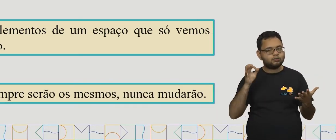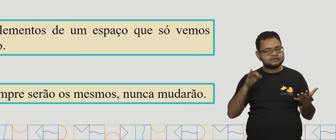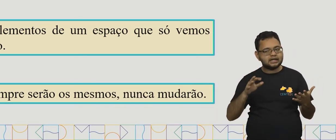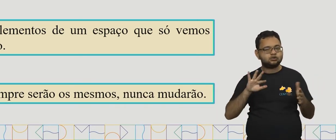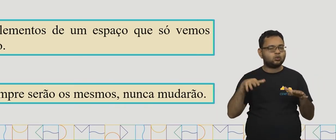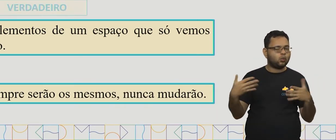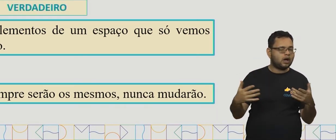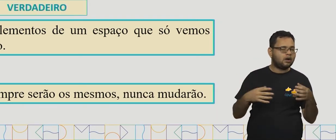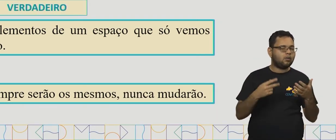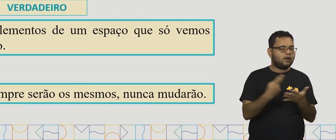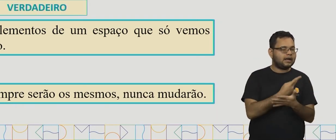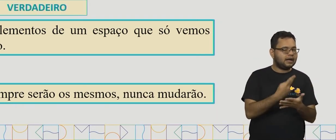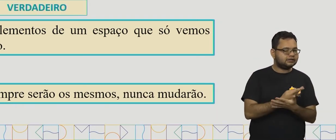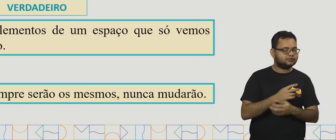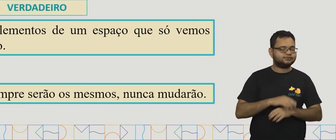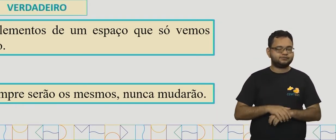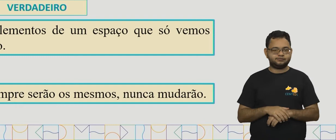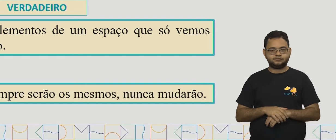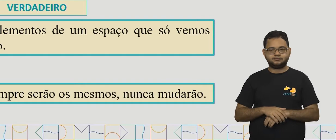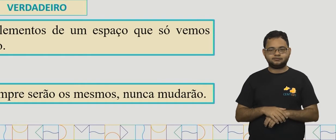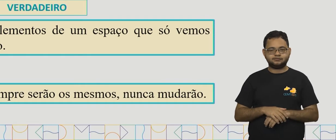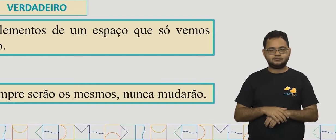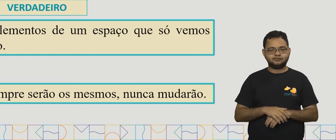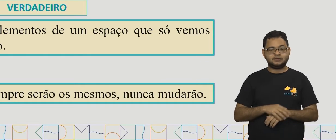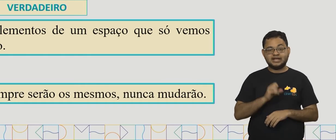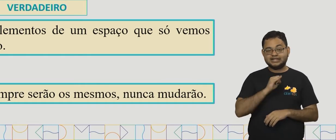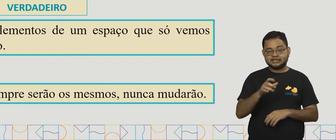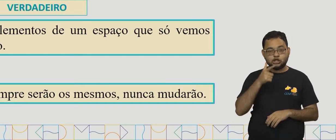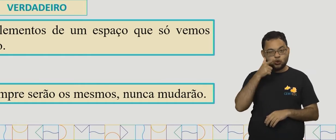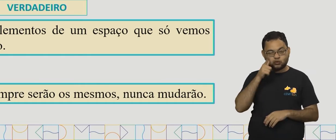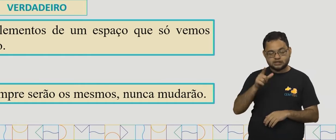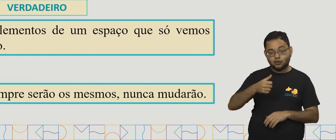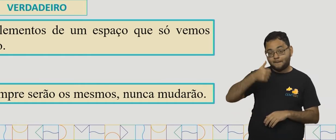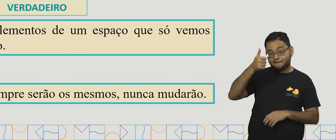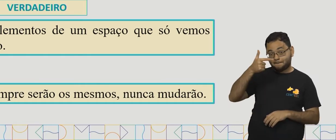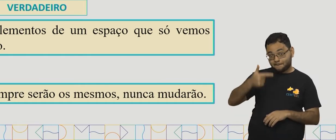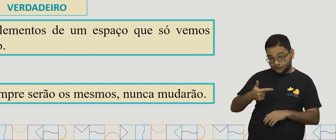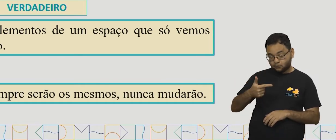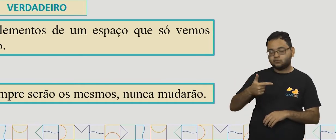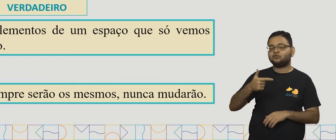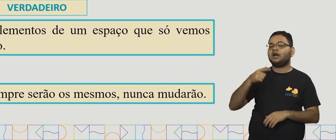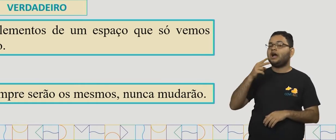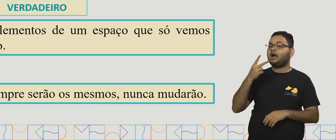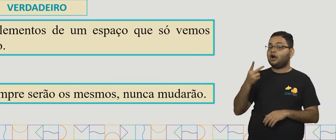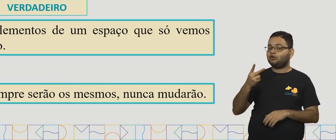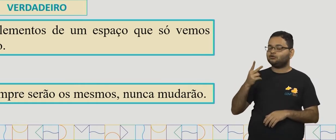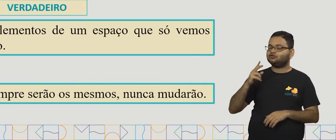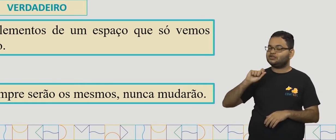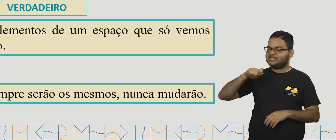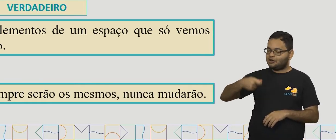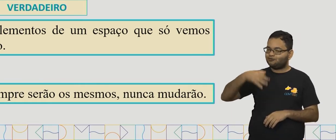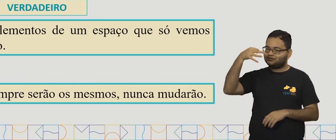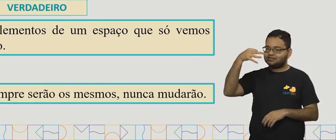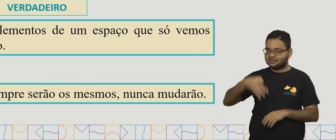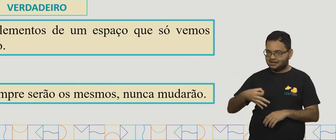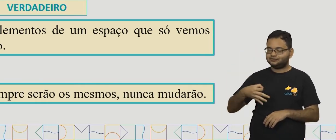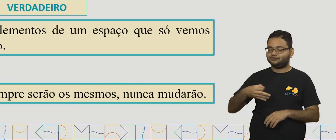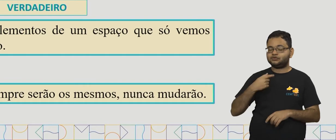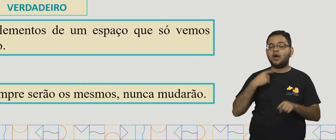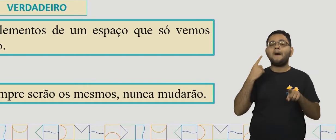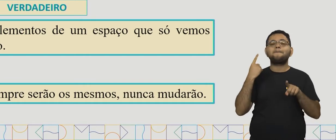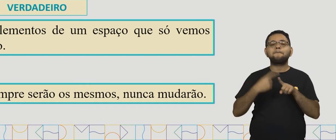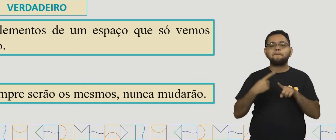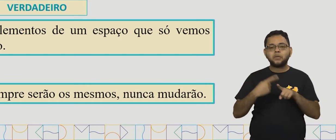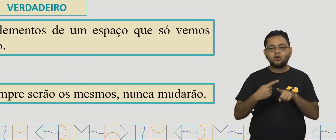as verdadeiras? Acertou quem falou as 2 primeiras frases. Afinal, paisagem é o conjunto